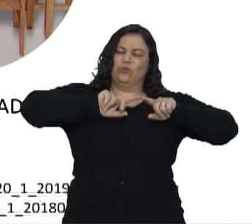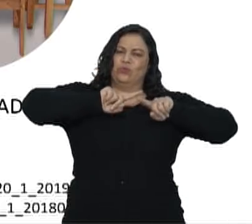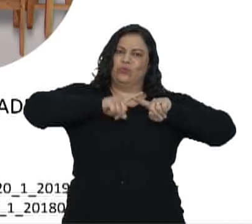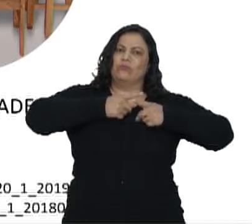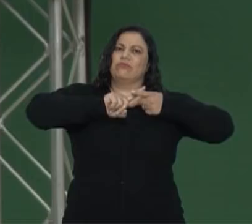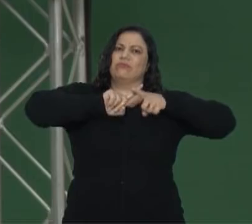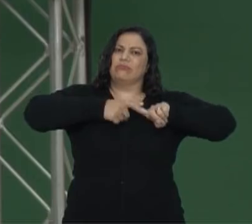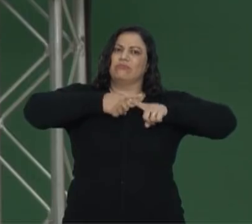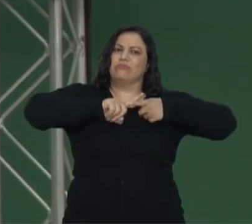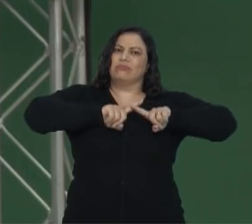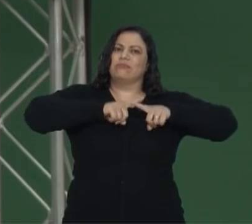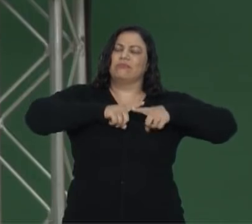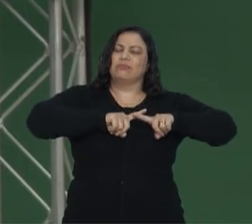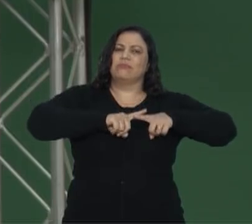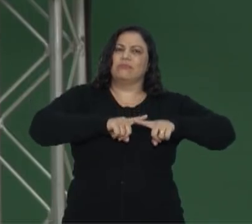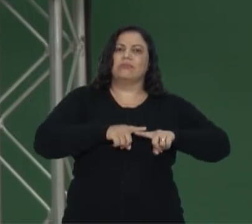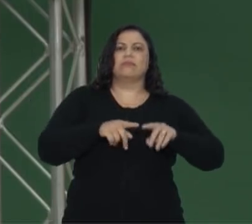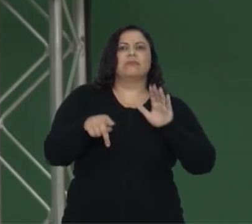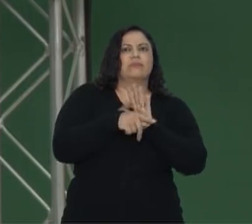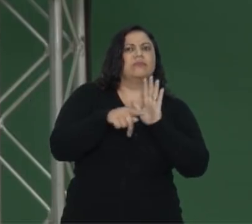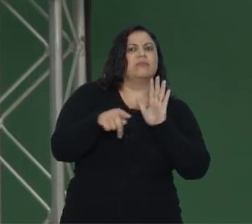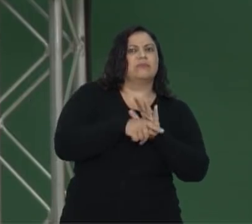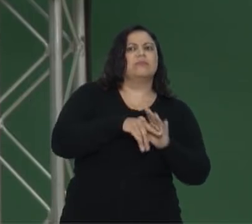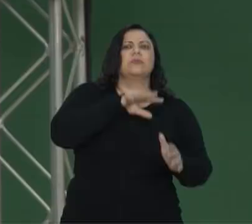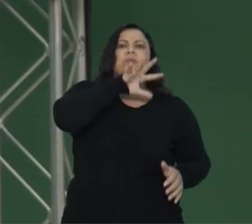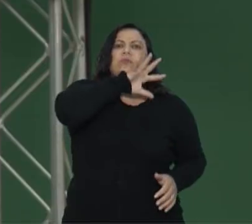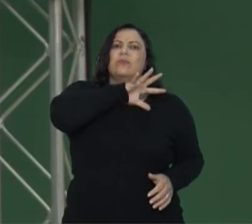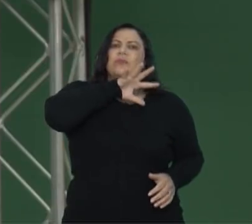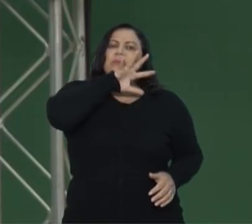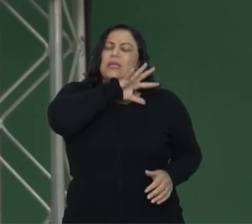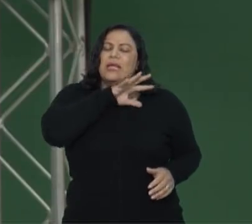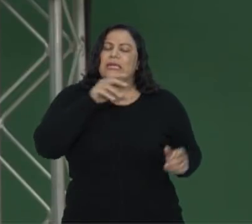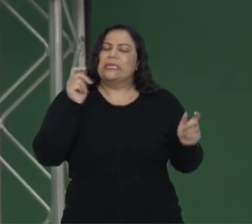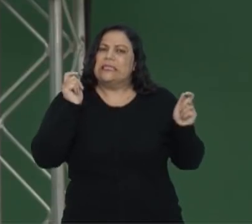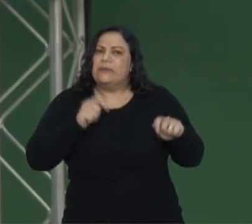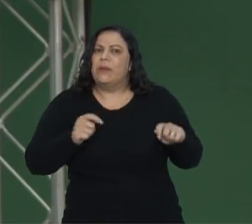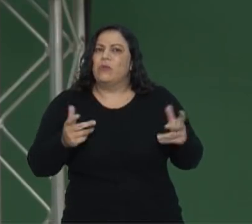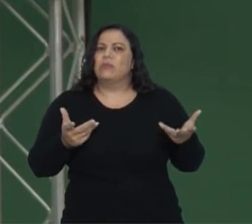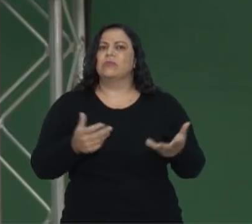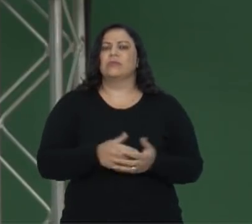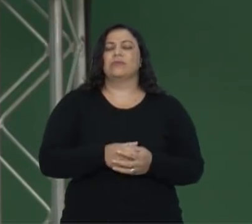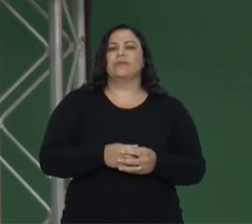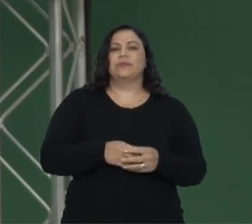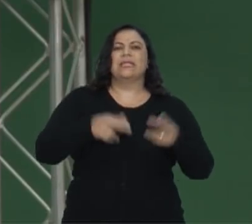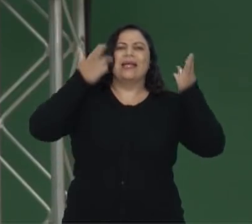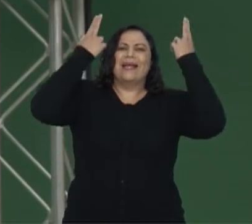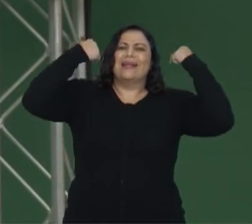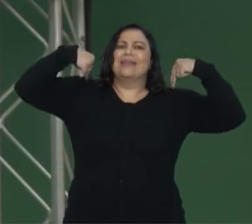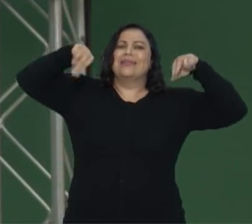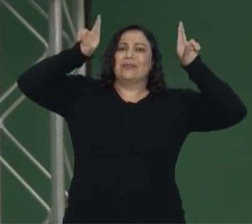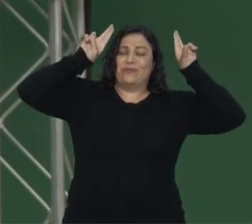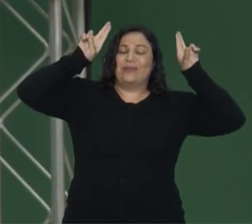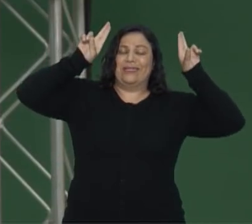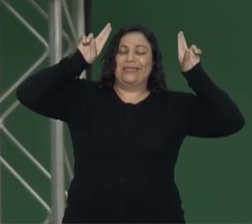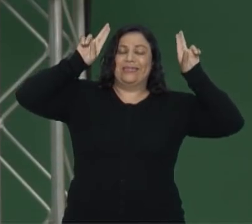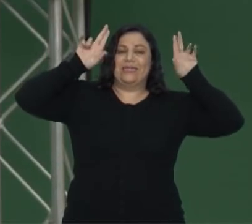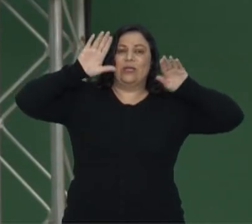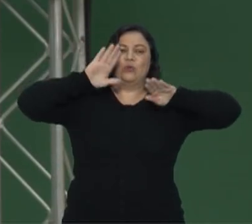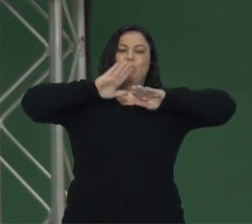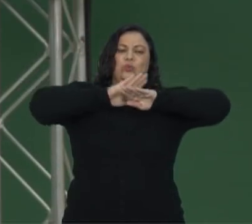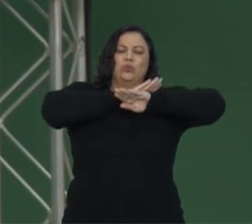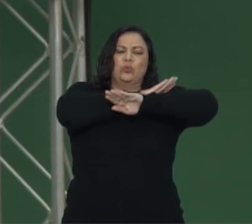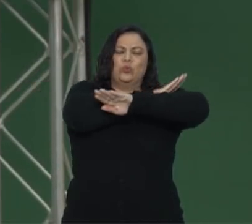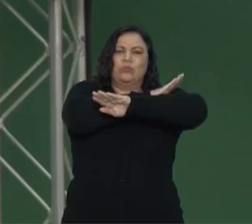o quê? Animal, né? Por exemplo, das ovelhas. Se eu pegar e cortar, né,